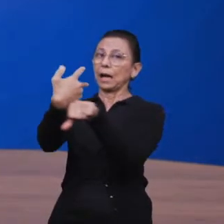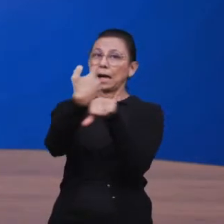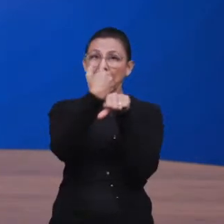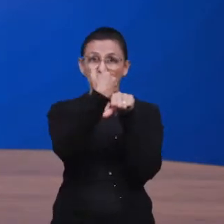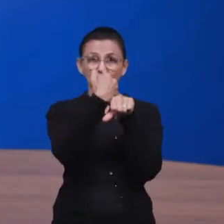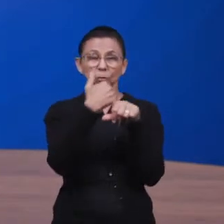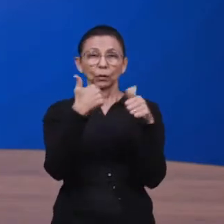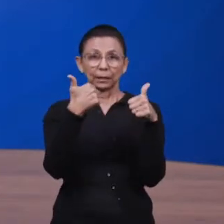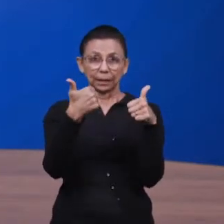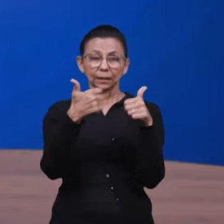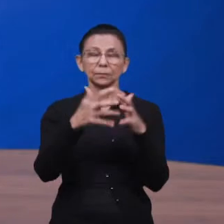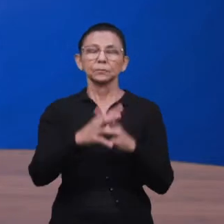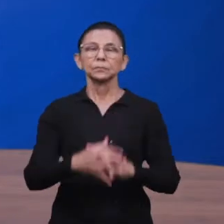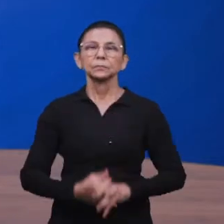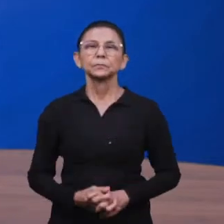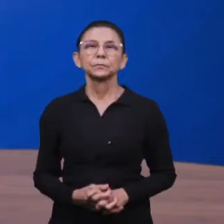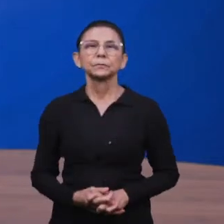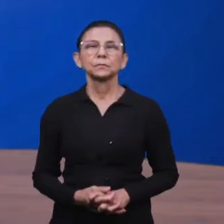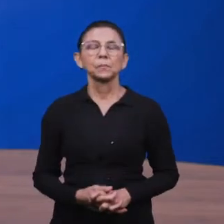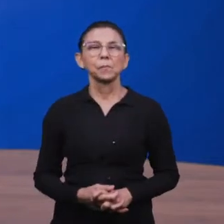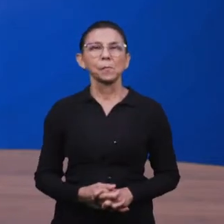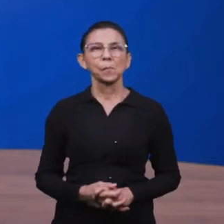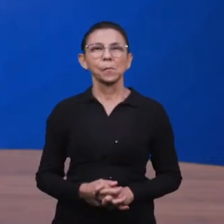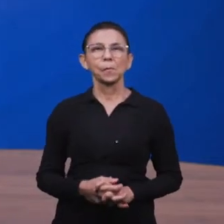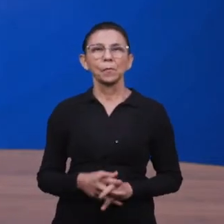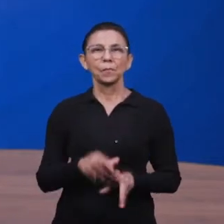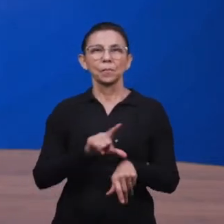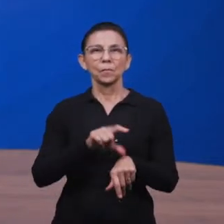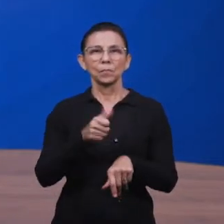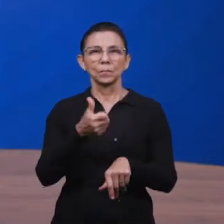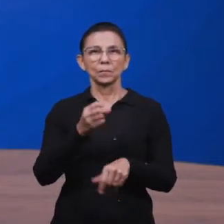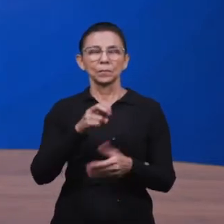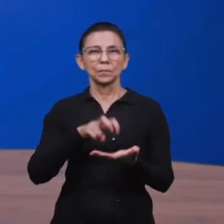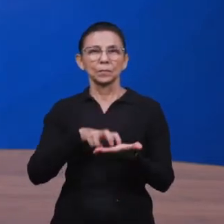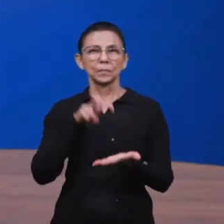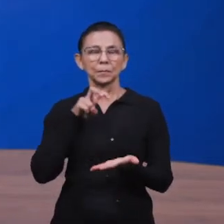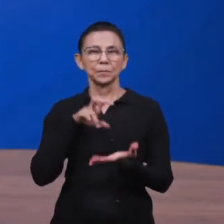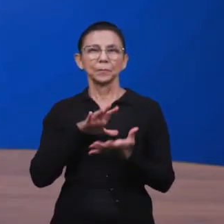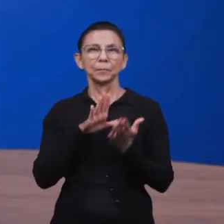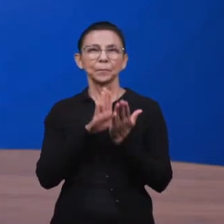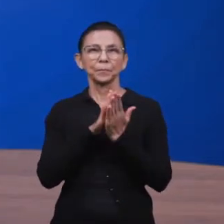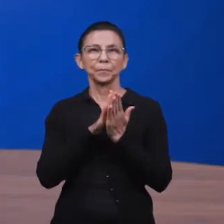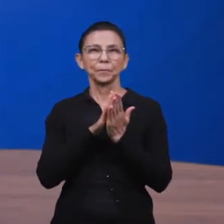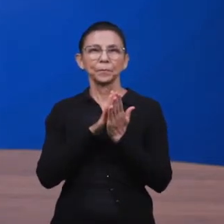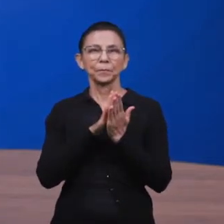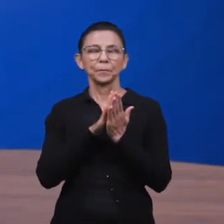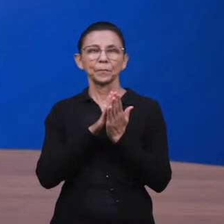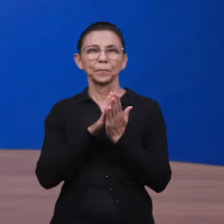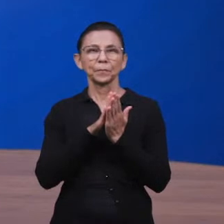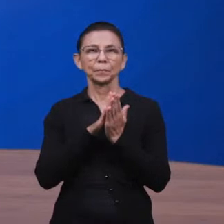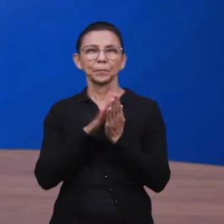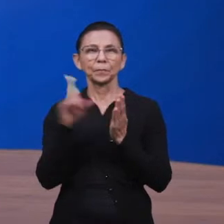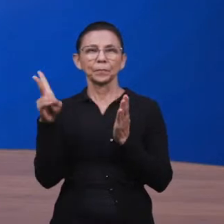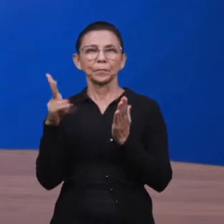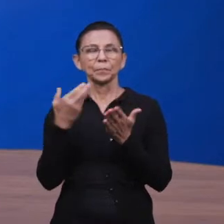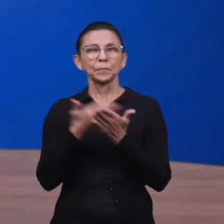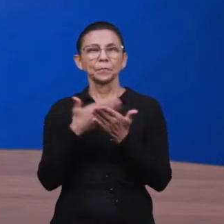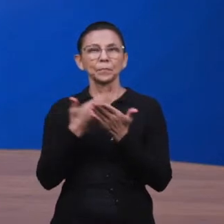do rosto, amém? Não esqueça, daqui a pouco às 10 horas da manhã, nós teremos o conteúdo bíblico da doutrina de hoje, que será